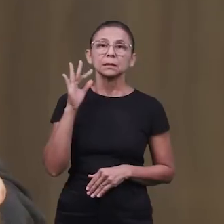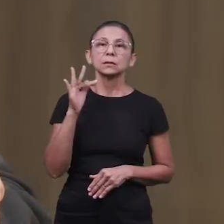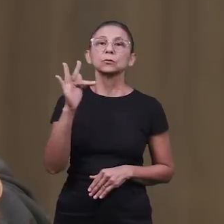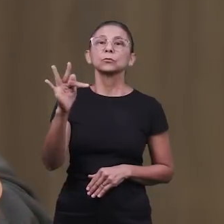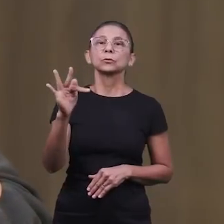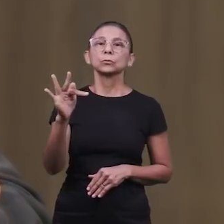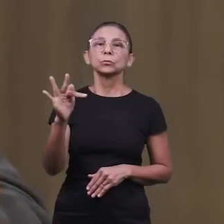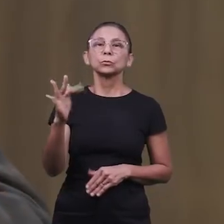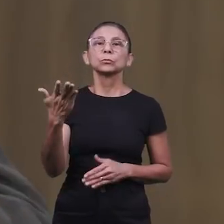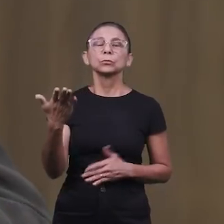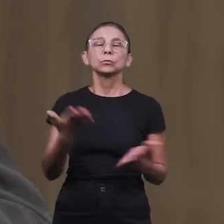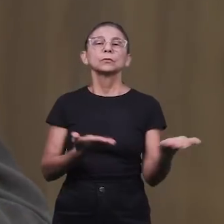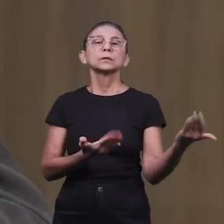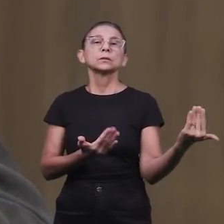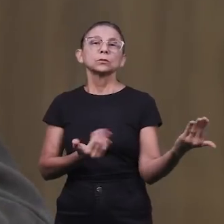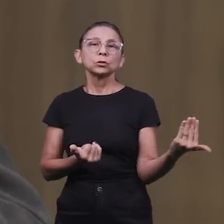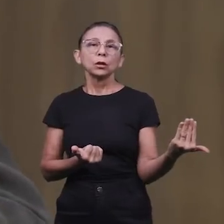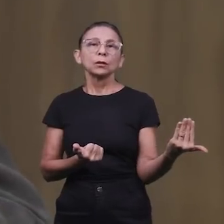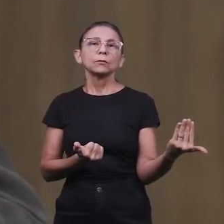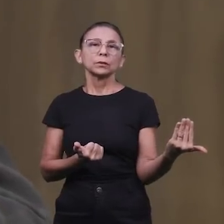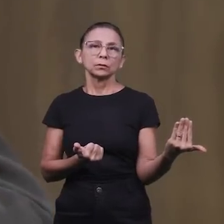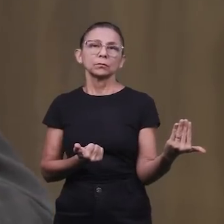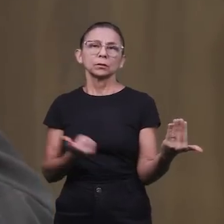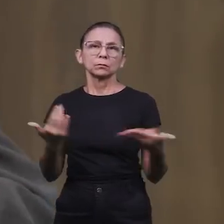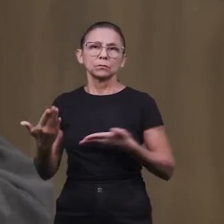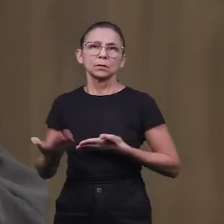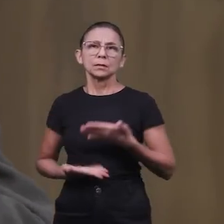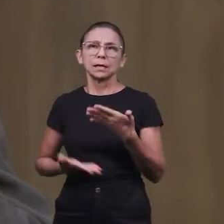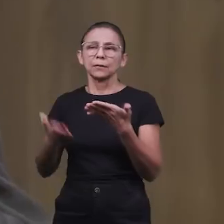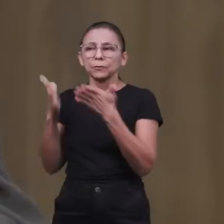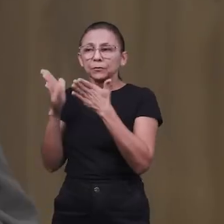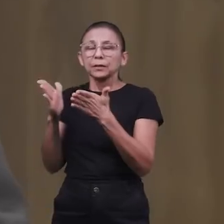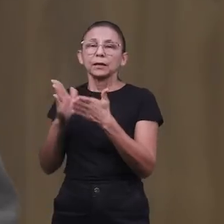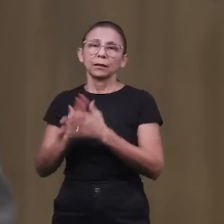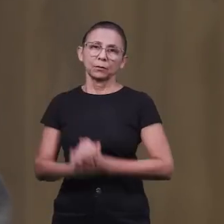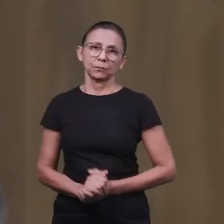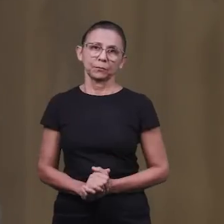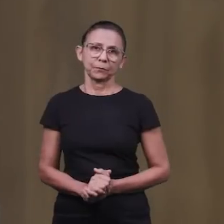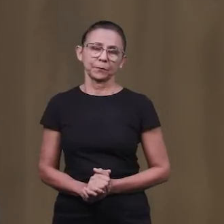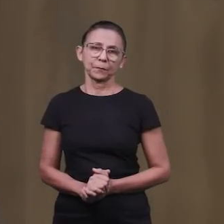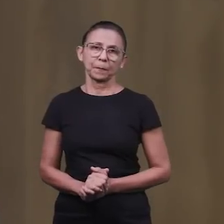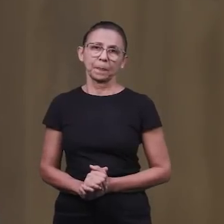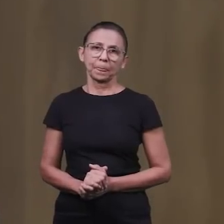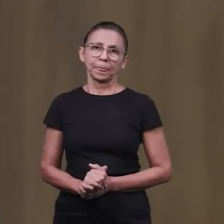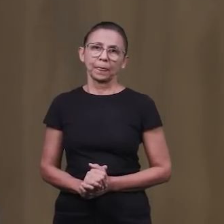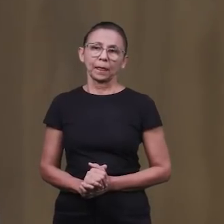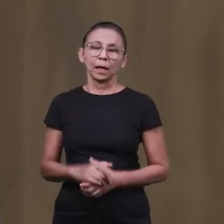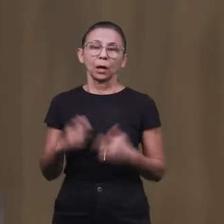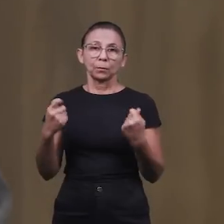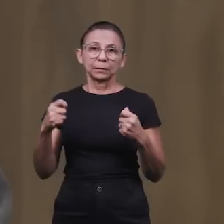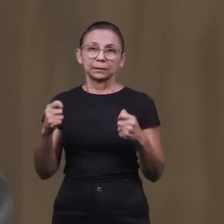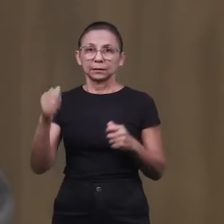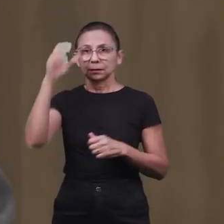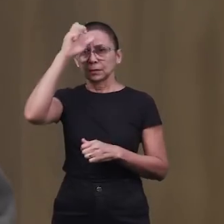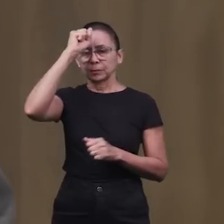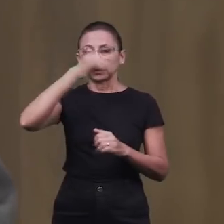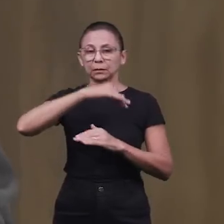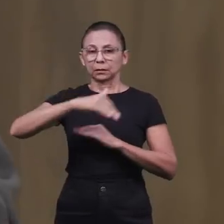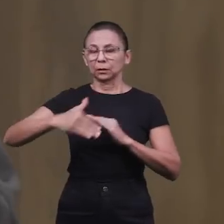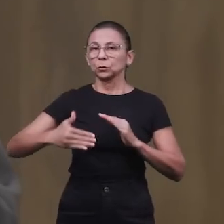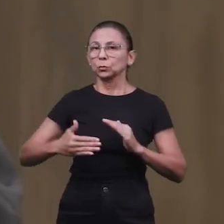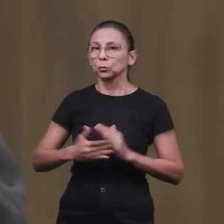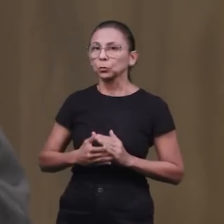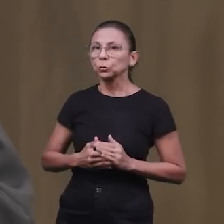no futuro jovem, vai ser quando enfrentar o mundo. Ressaltamos que precisa aprender tudo, não é a palavra de